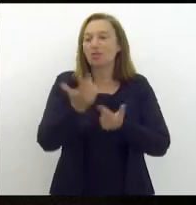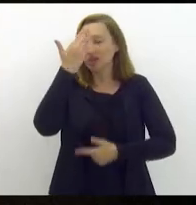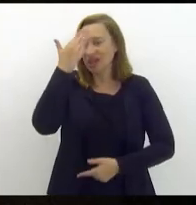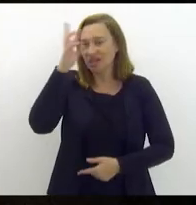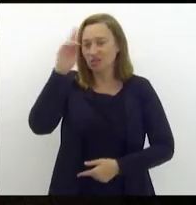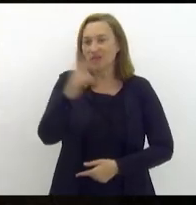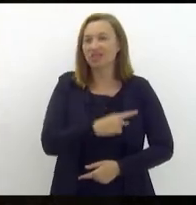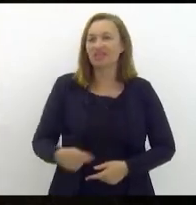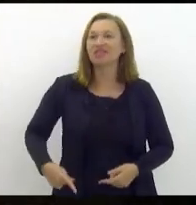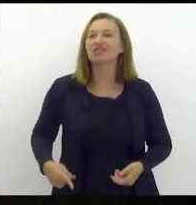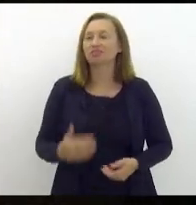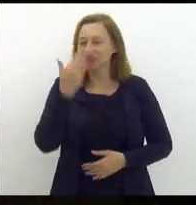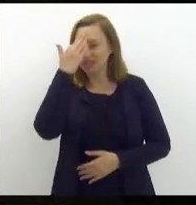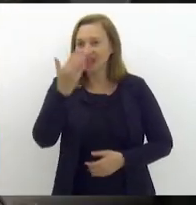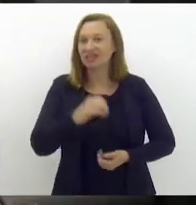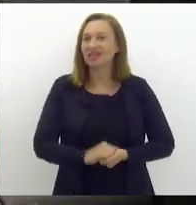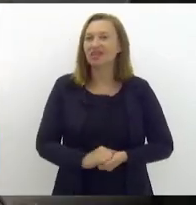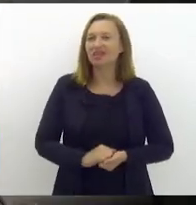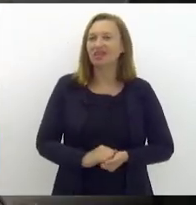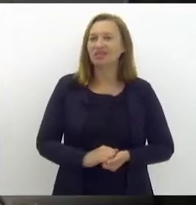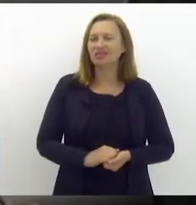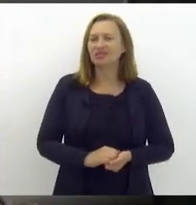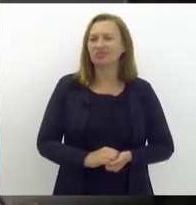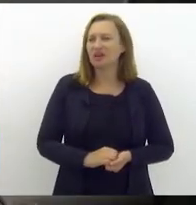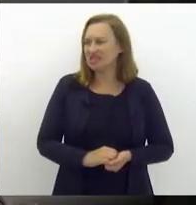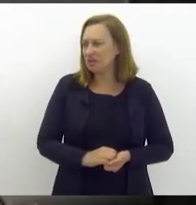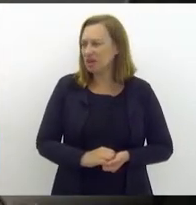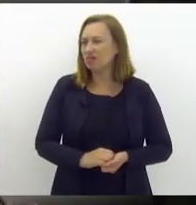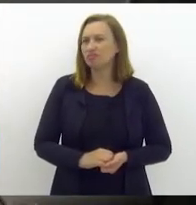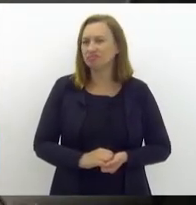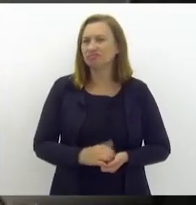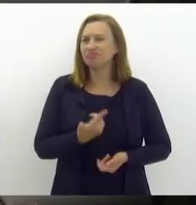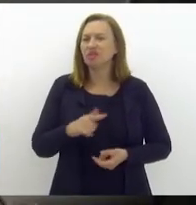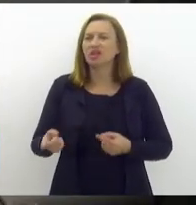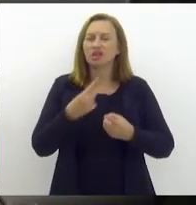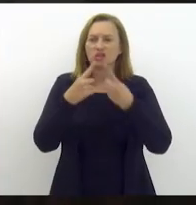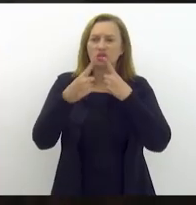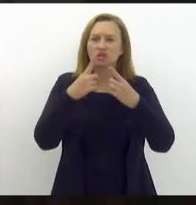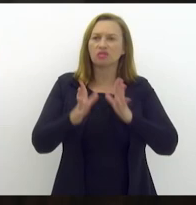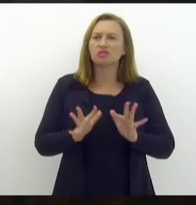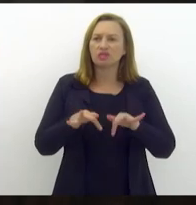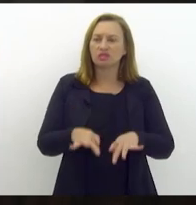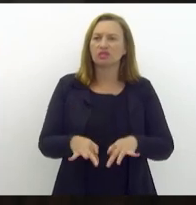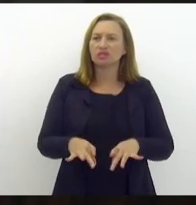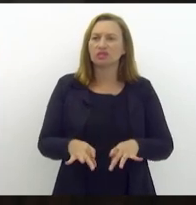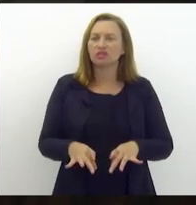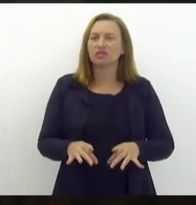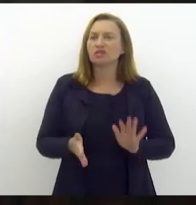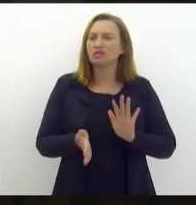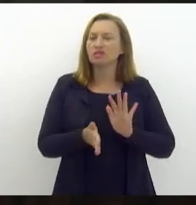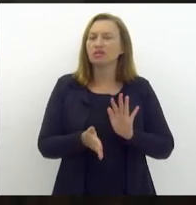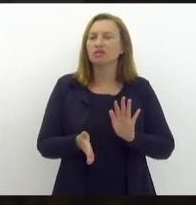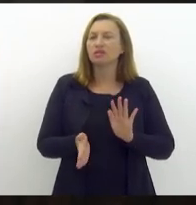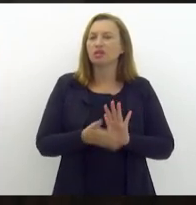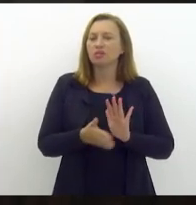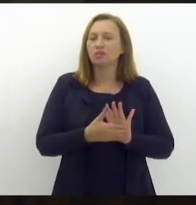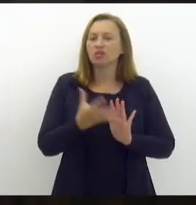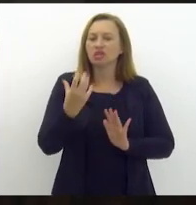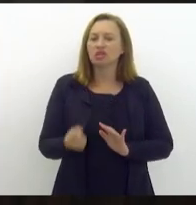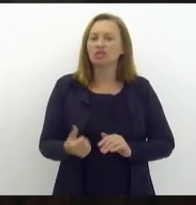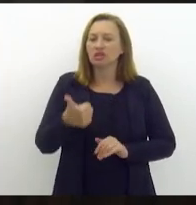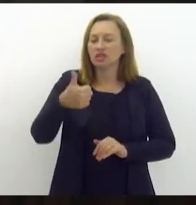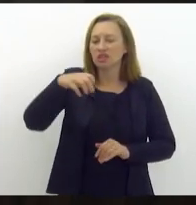presidente. Muito obrigado, presidente. Não havendo mais quem queira discutir, encerrada a discussão. A presente proposta